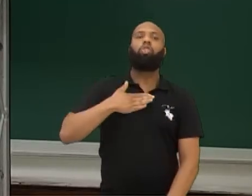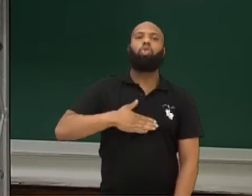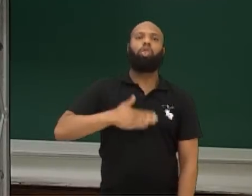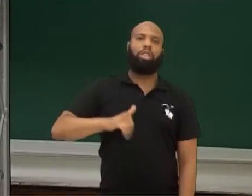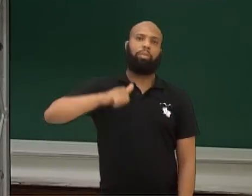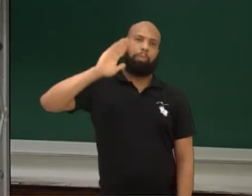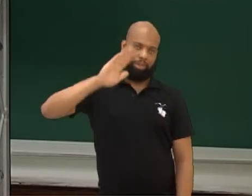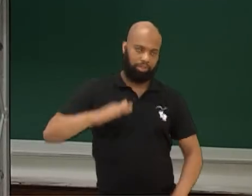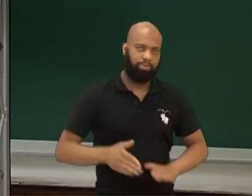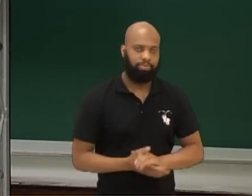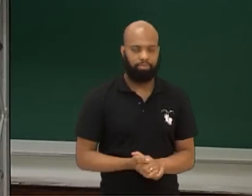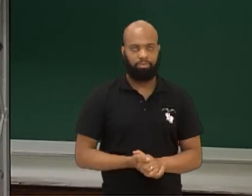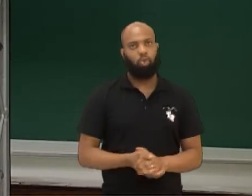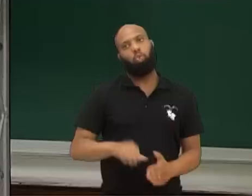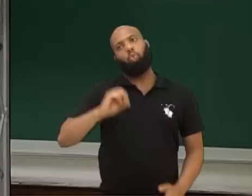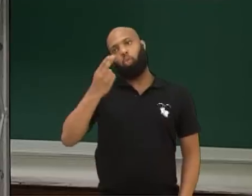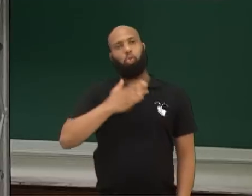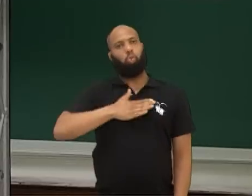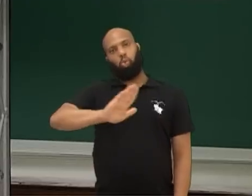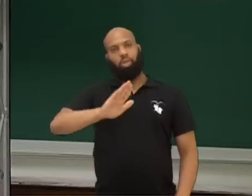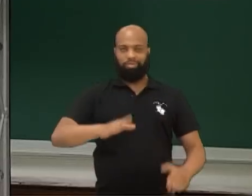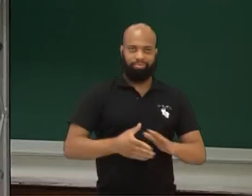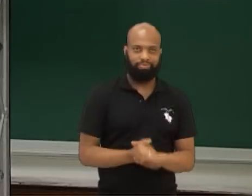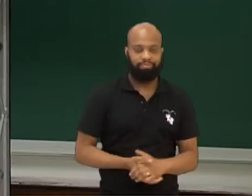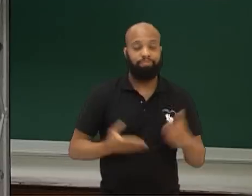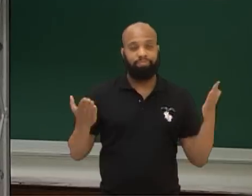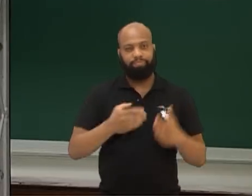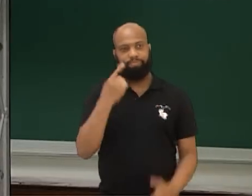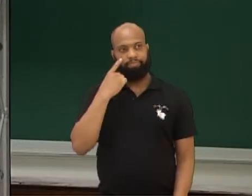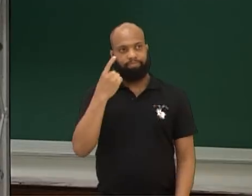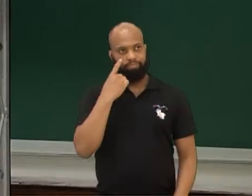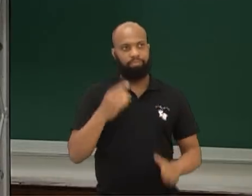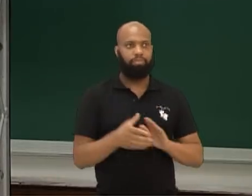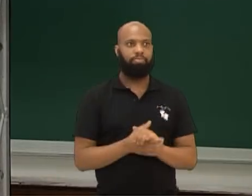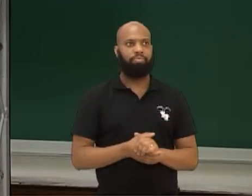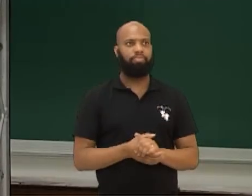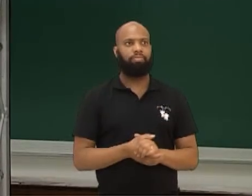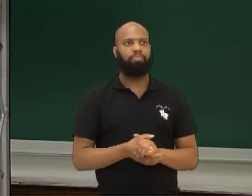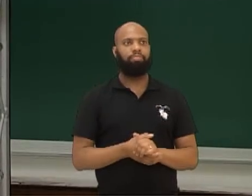ou menos preferem, né? Então, vamos fazer isso? Exercício,